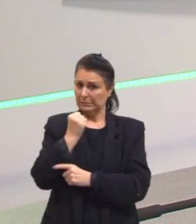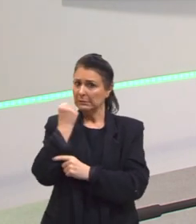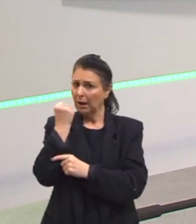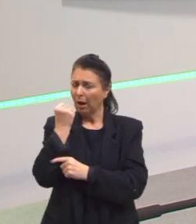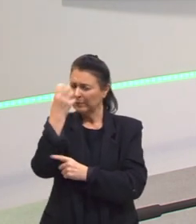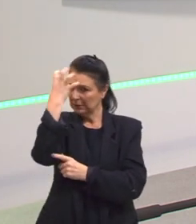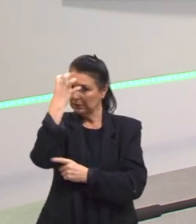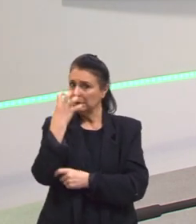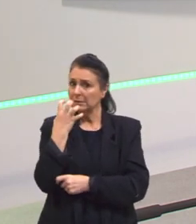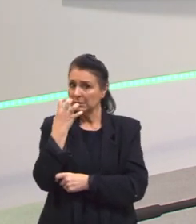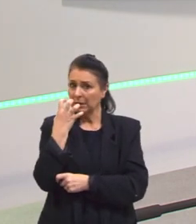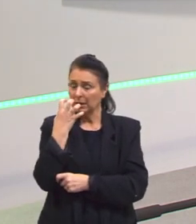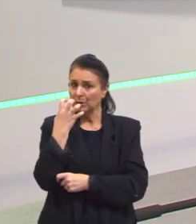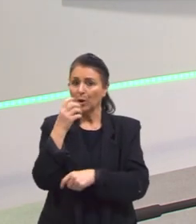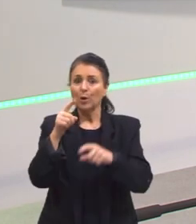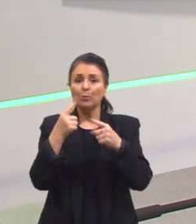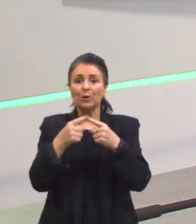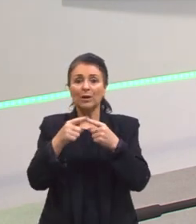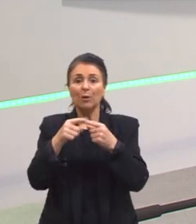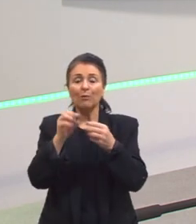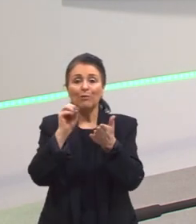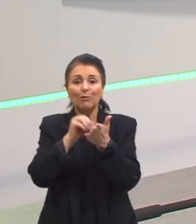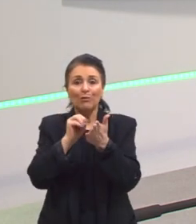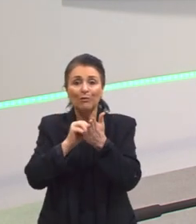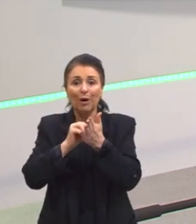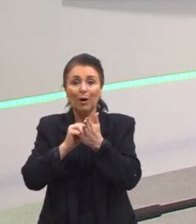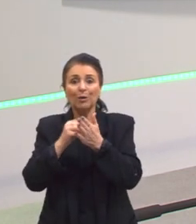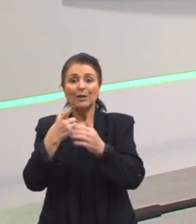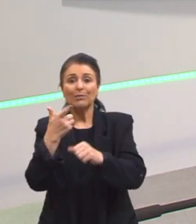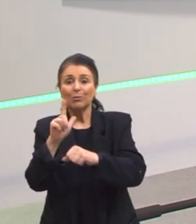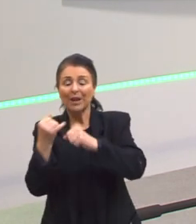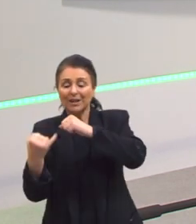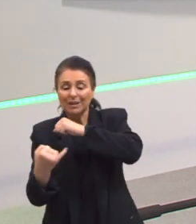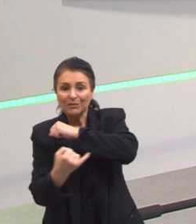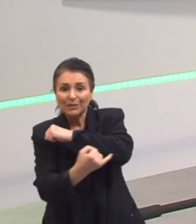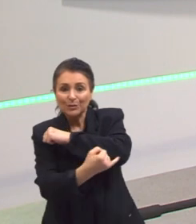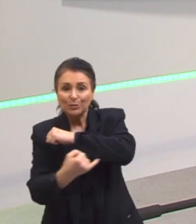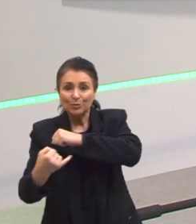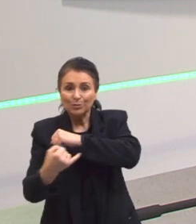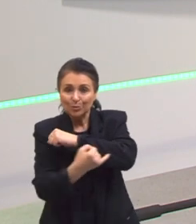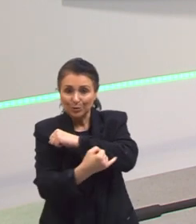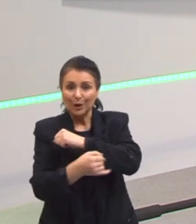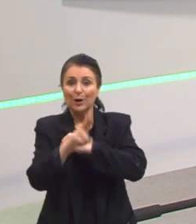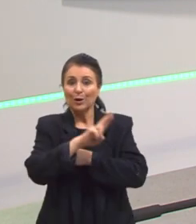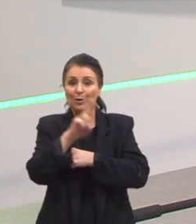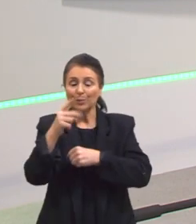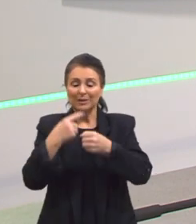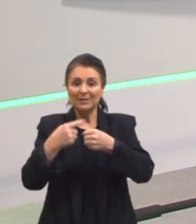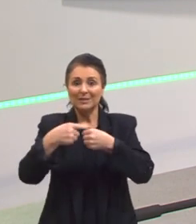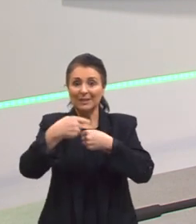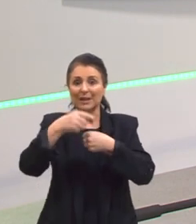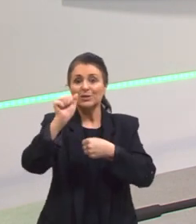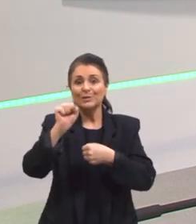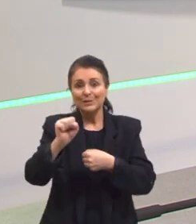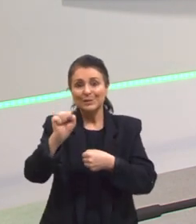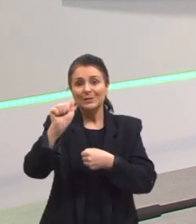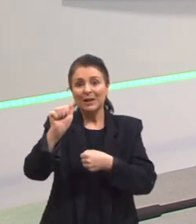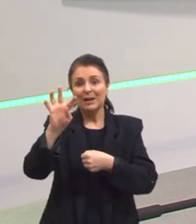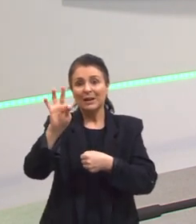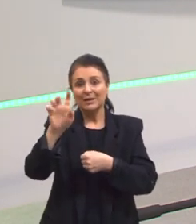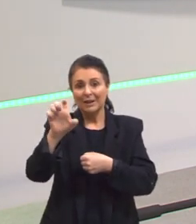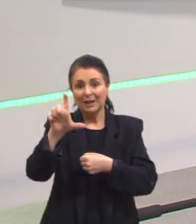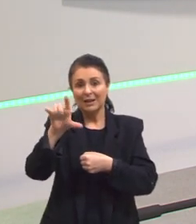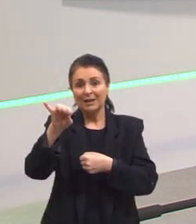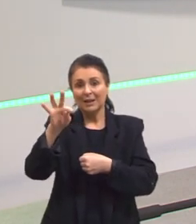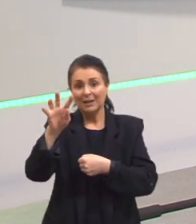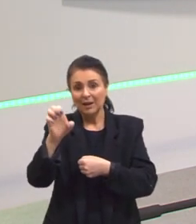da e a infraestrutura entre outras coisas tá então Cidade Satélite o nome de recebe isso porque ficou gritando Justamente